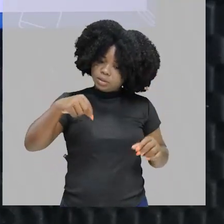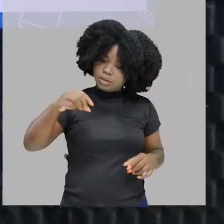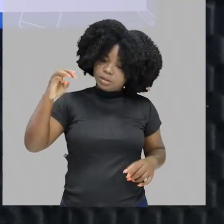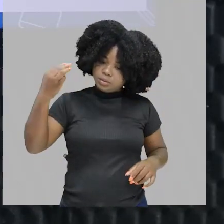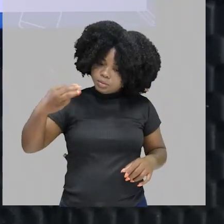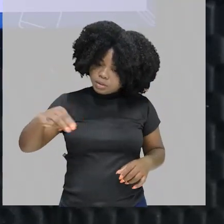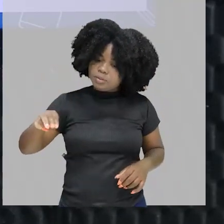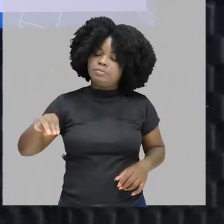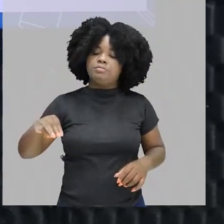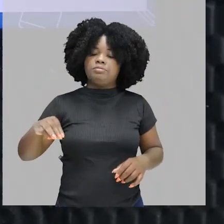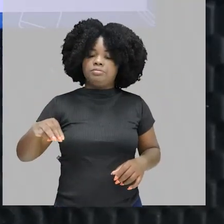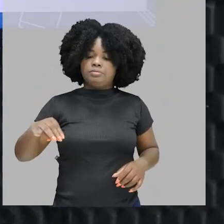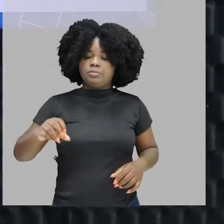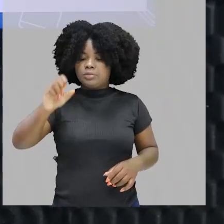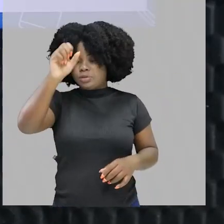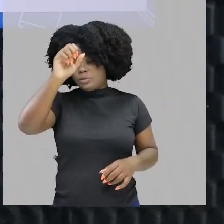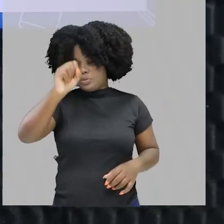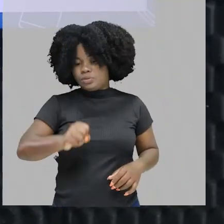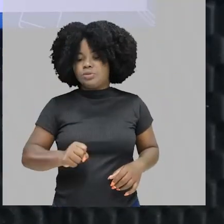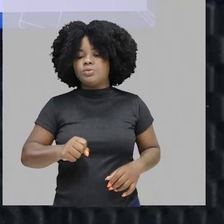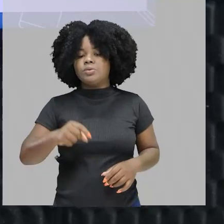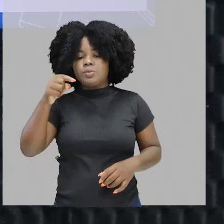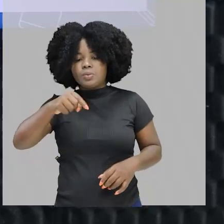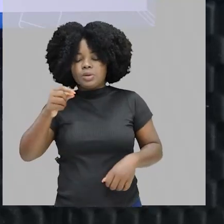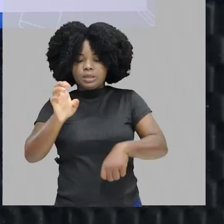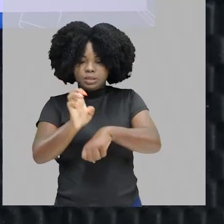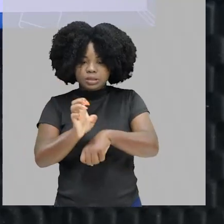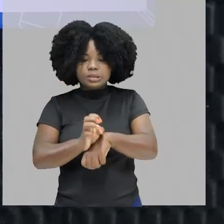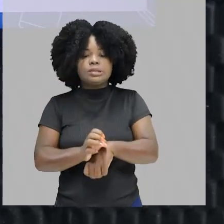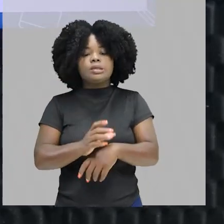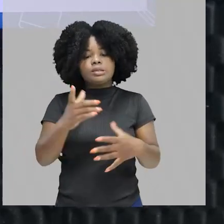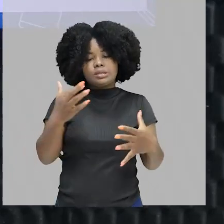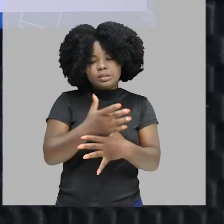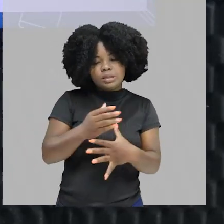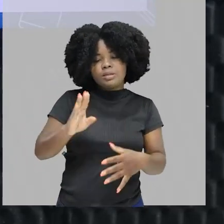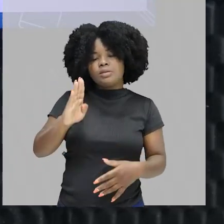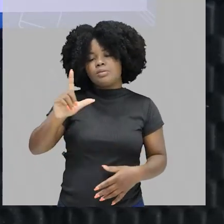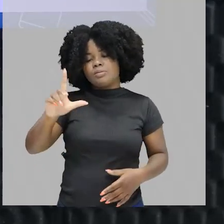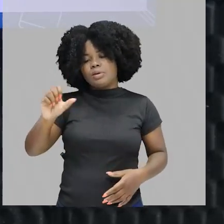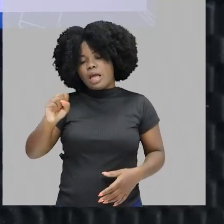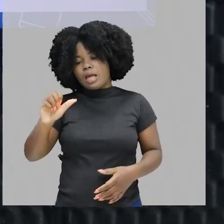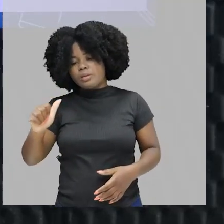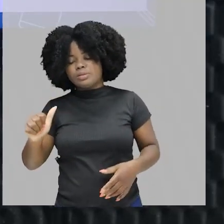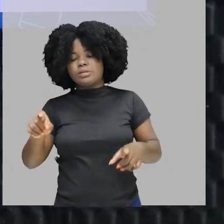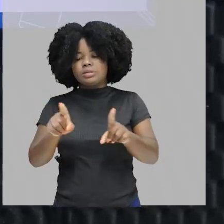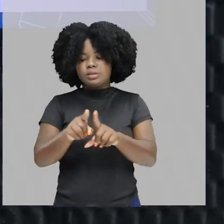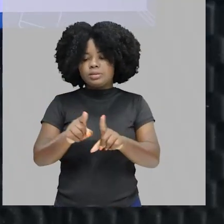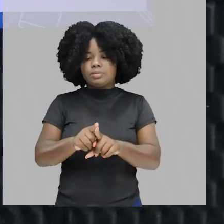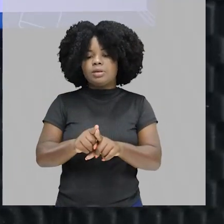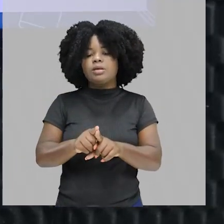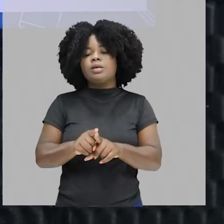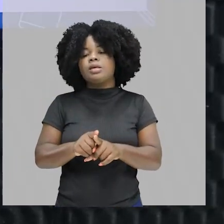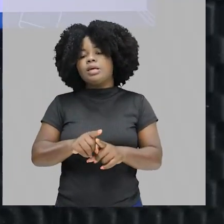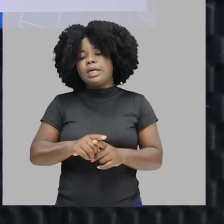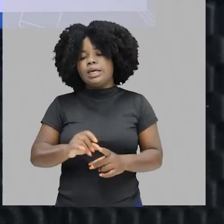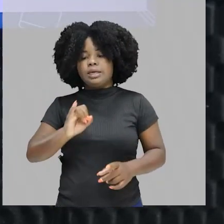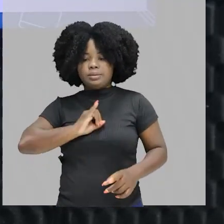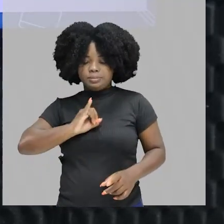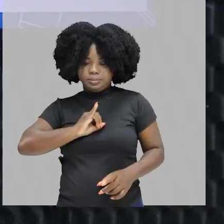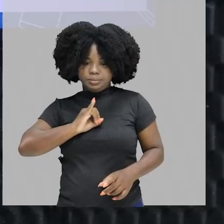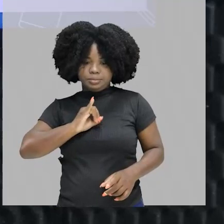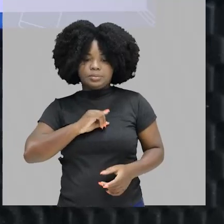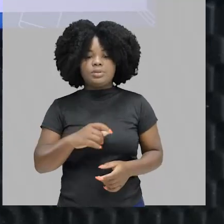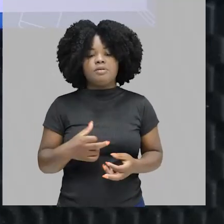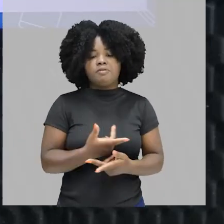quando nós vamos para o sul do nosso estado, cidades como Balsas, por exemplo, Imperatriz, você vai perceber um grande contingente de